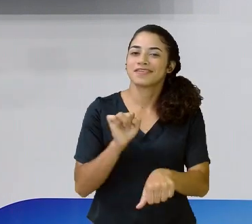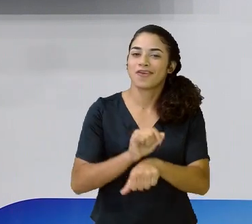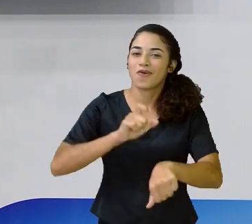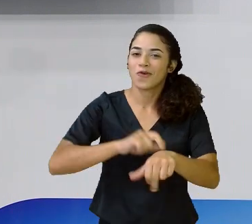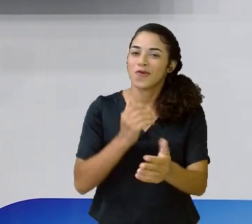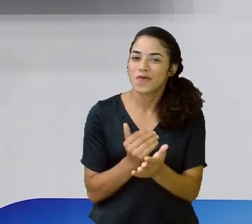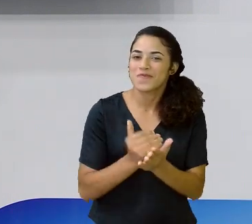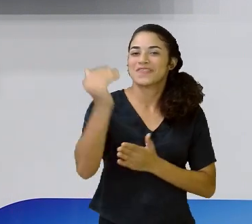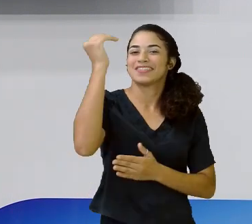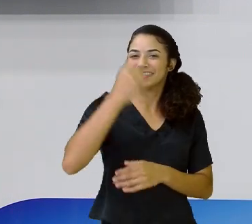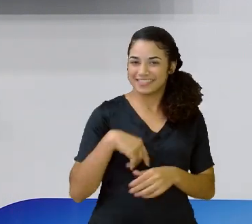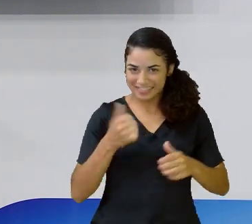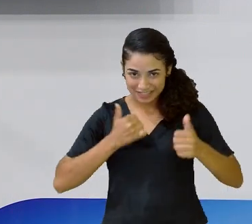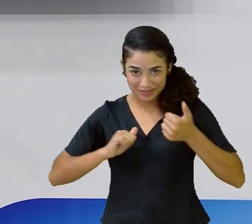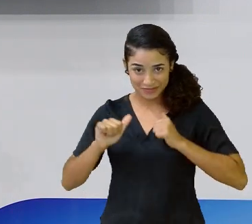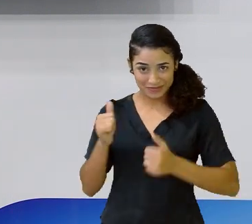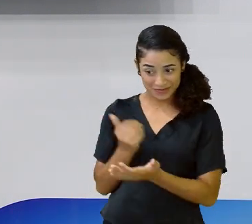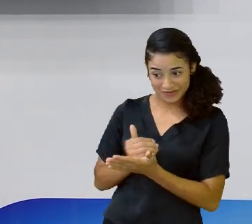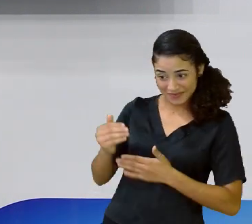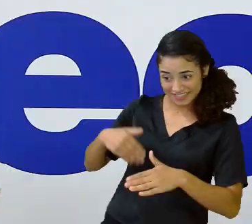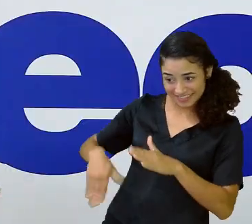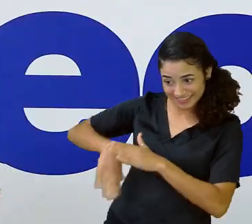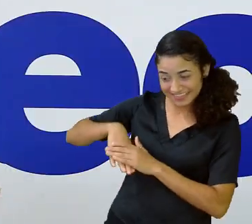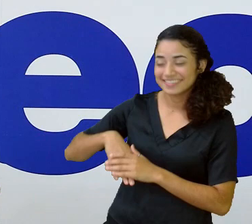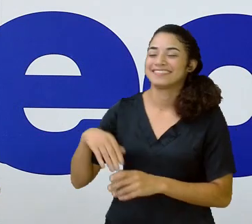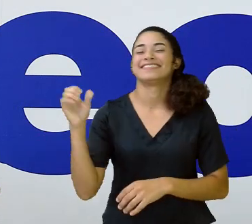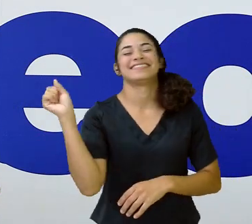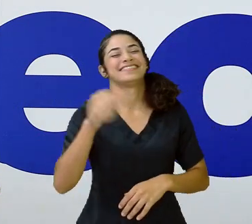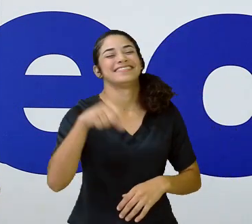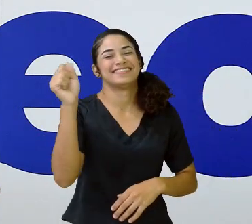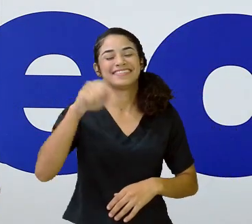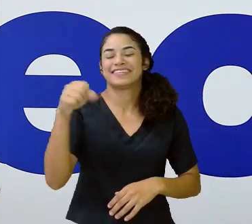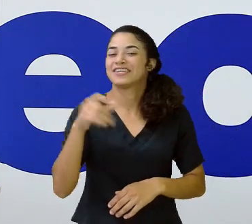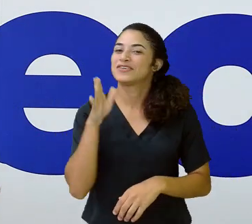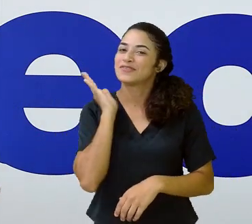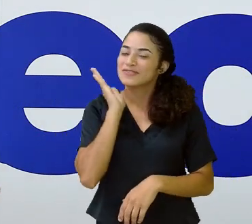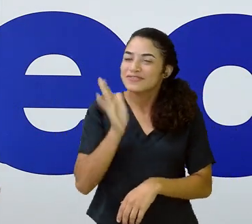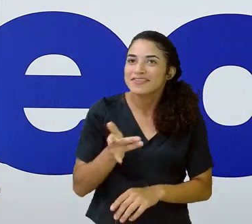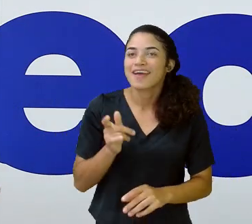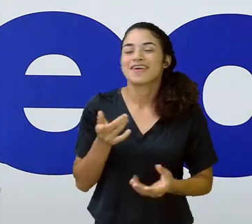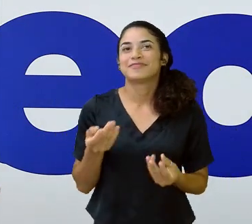Tá ansioso pelo jogo, professor Diva? Então, com certeza, estou por aqui já